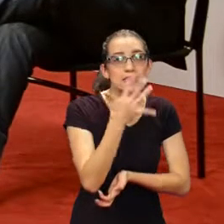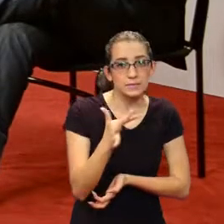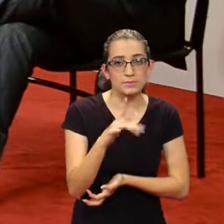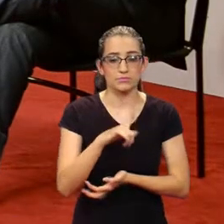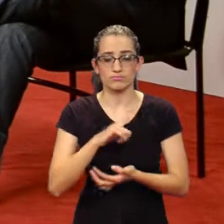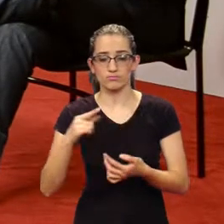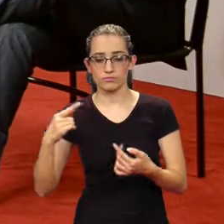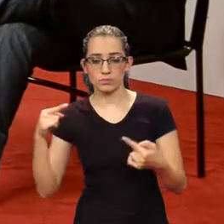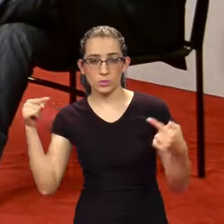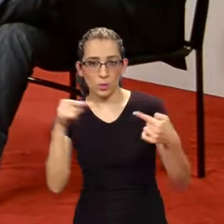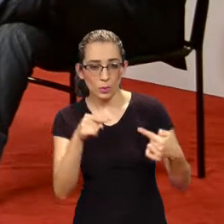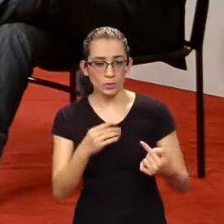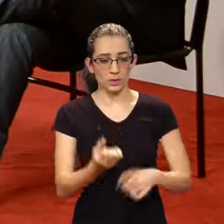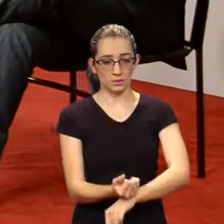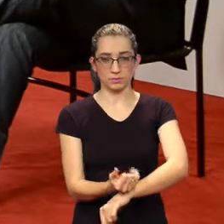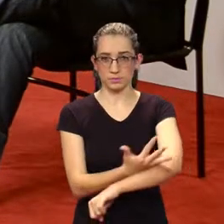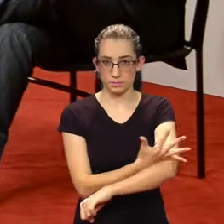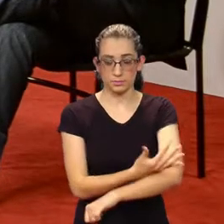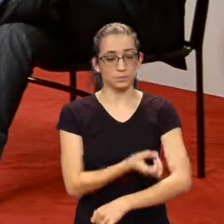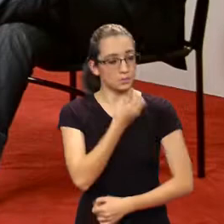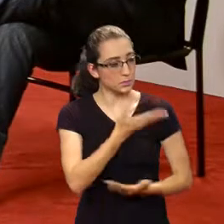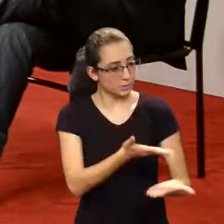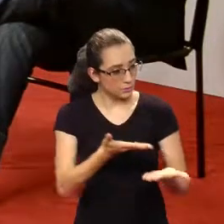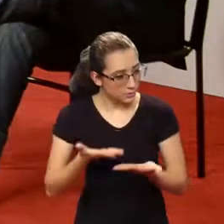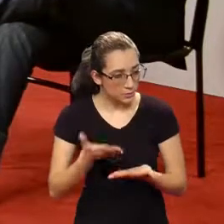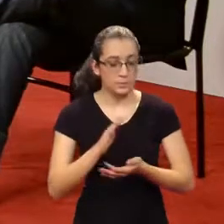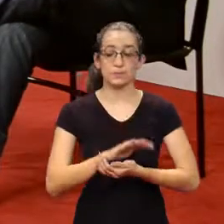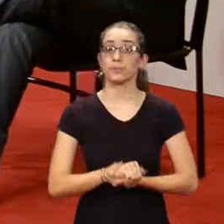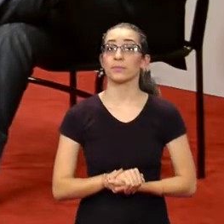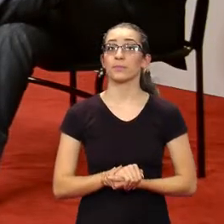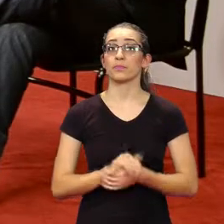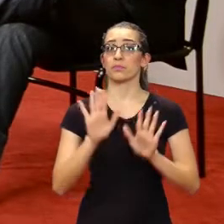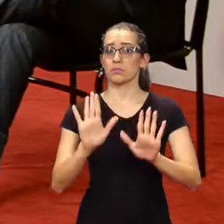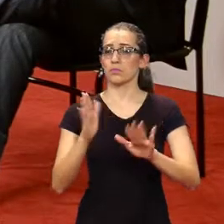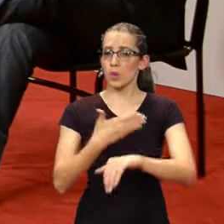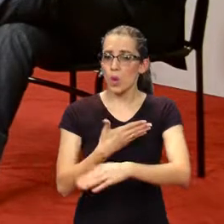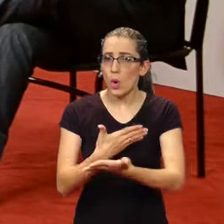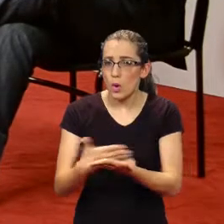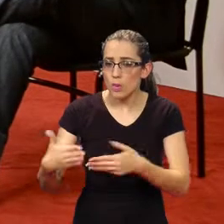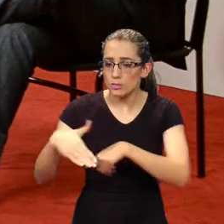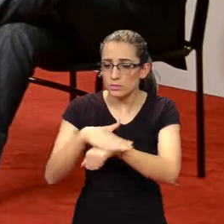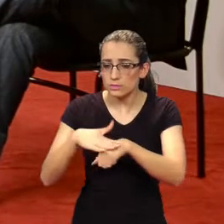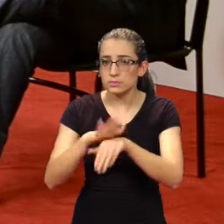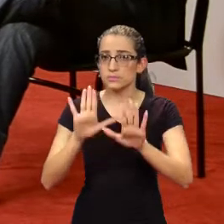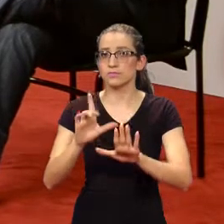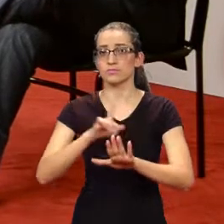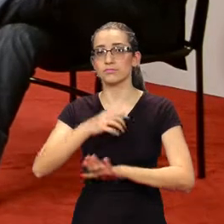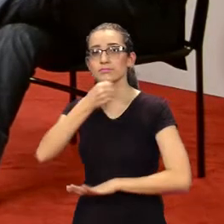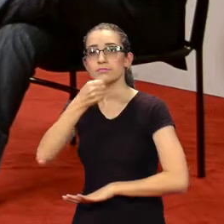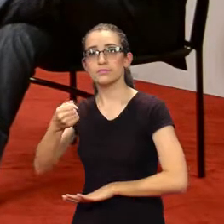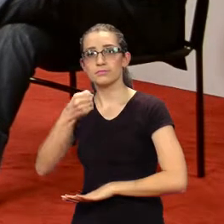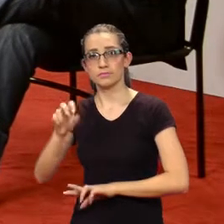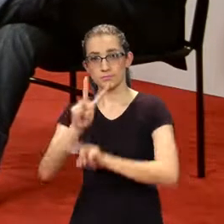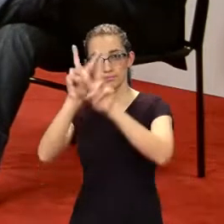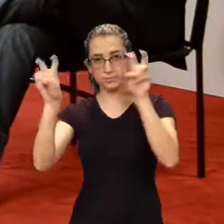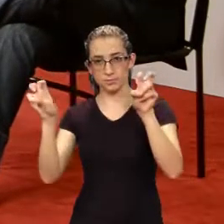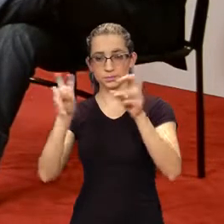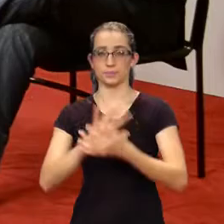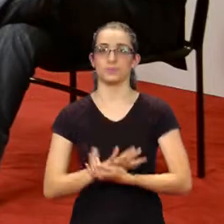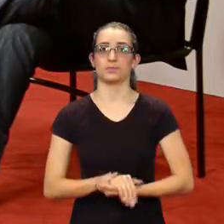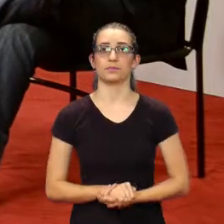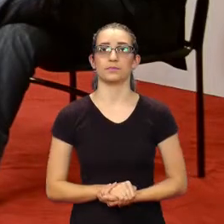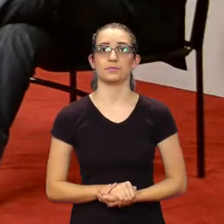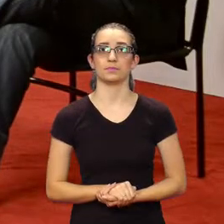emocionais associados. Seja bem-vindo, professor Tovo. Obrigado. E antes de nós iniciarmos a nossa conversa, nós vamos para a reportagem